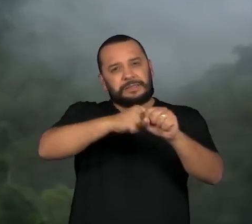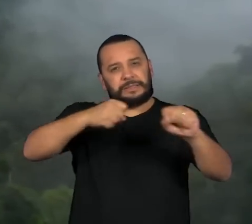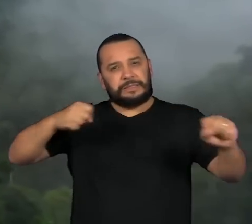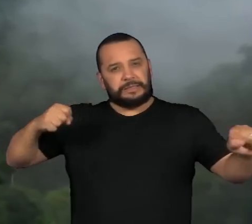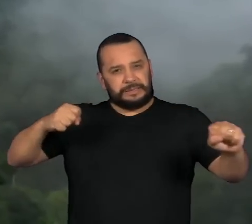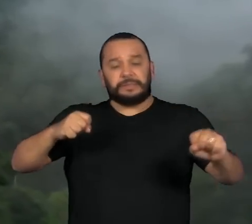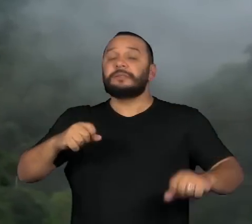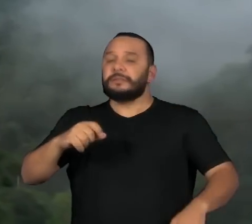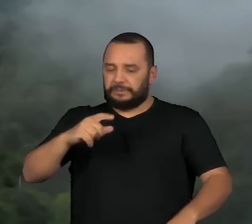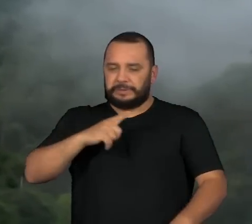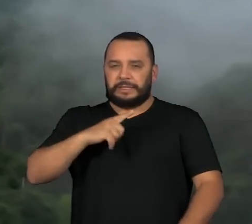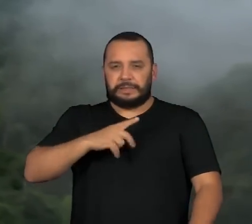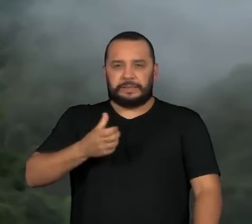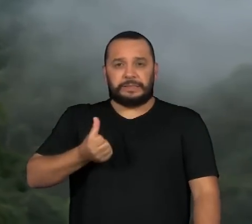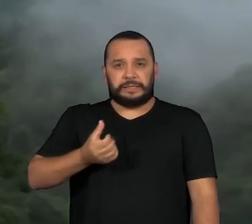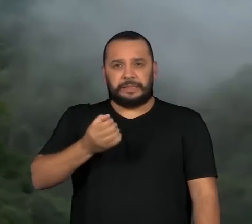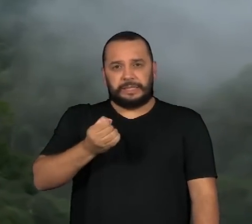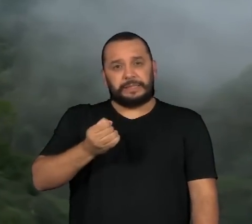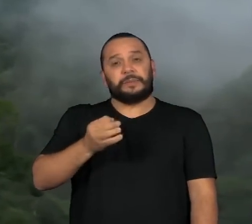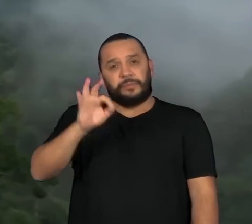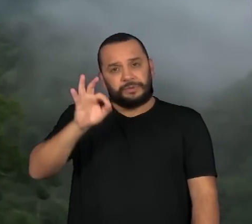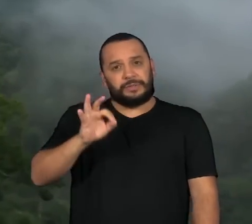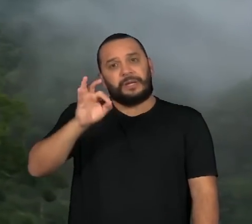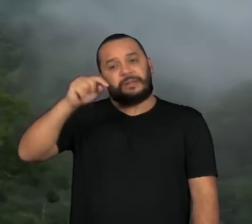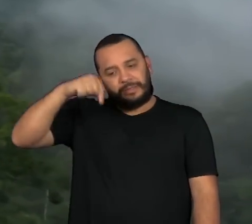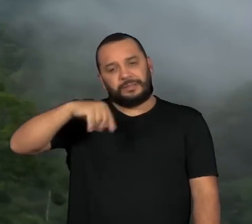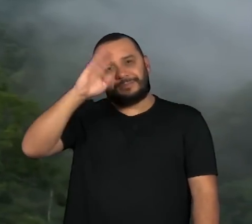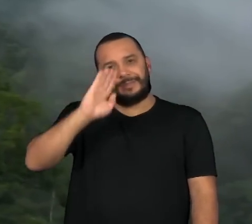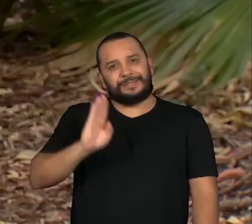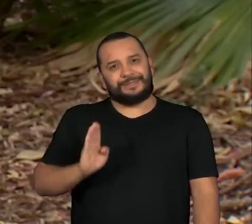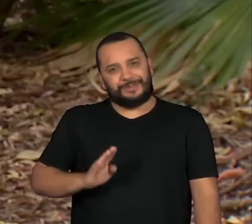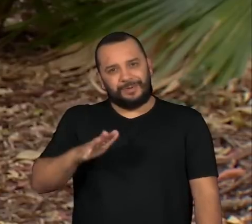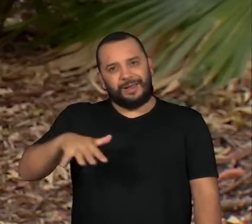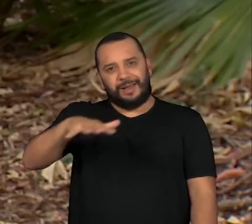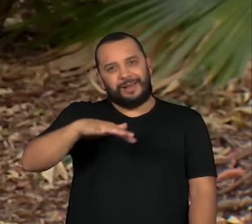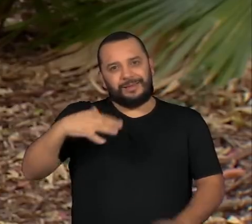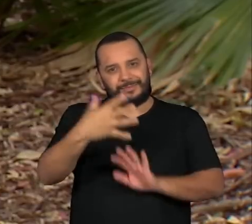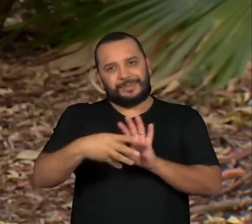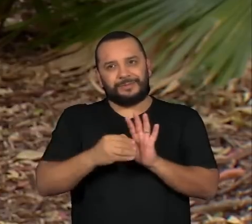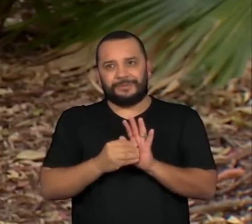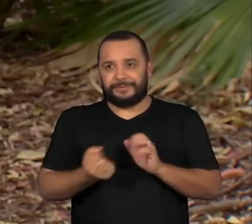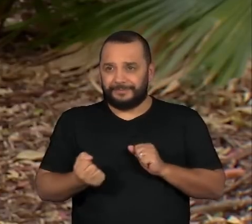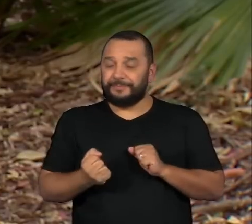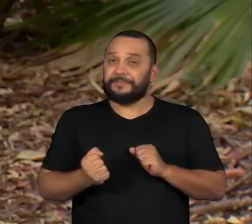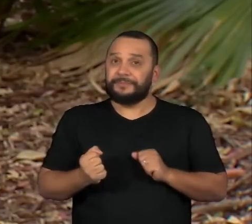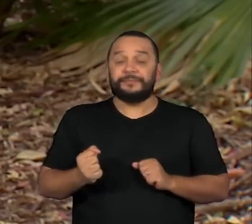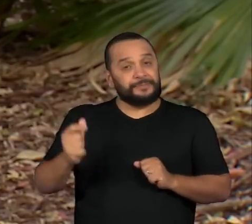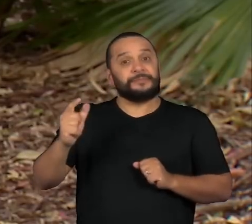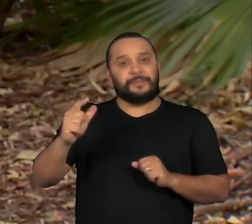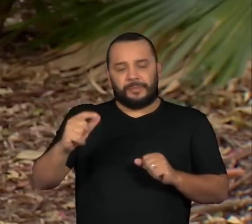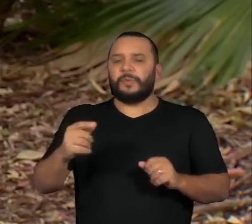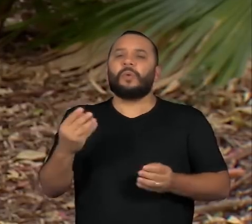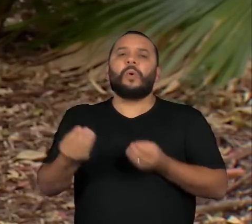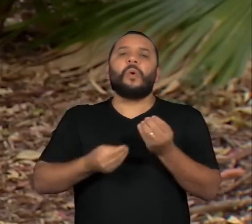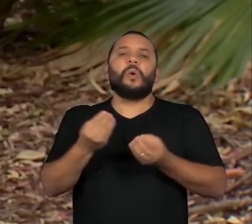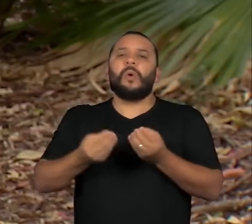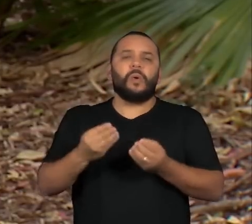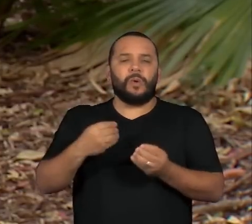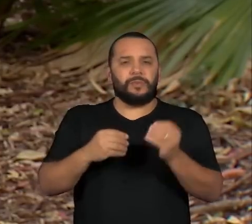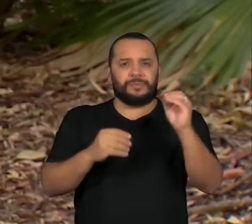de 60%, está no Brasil. As florestas têm mecanismos de